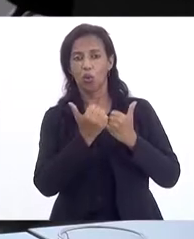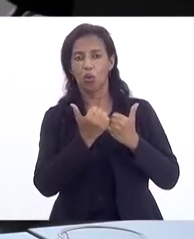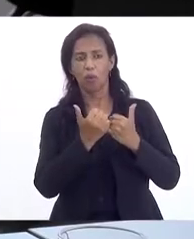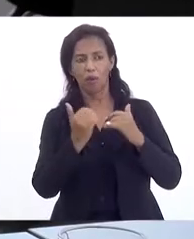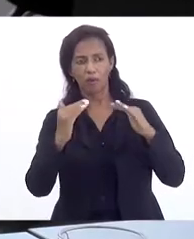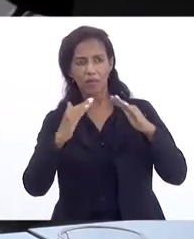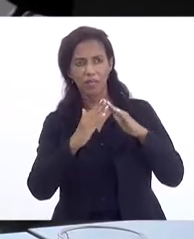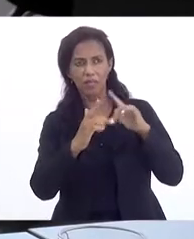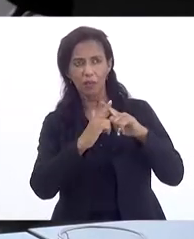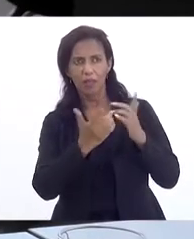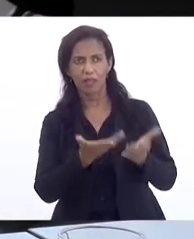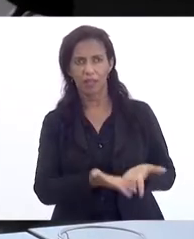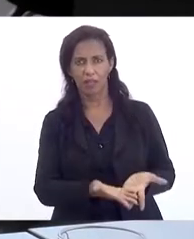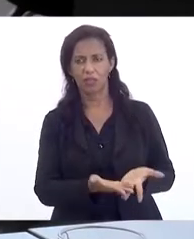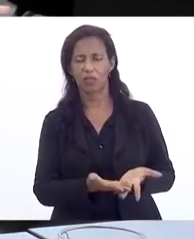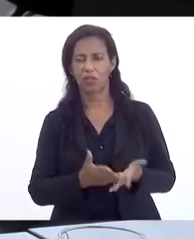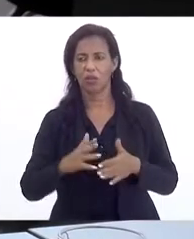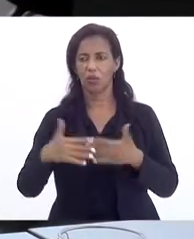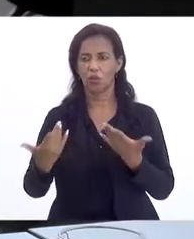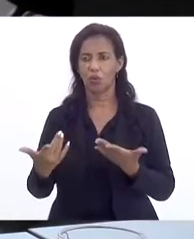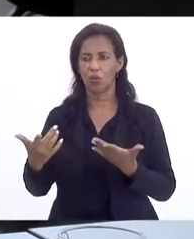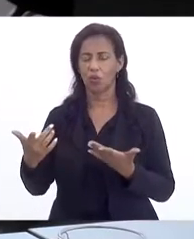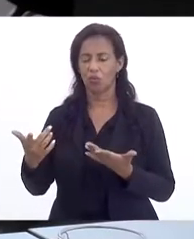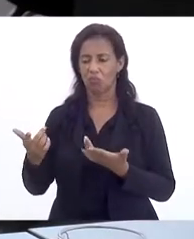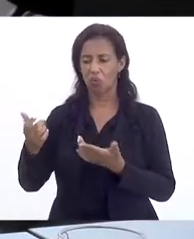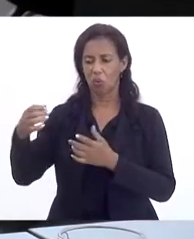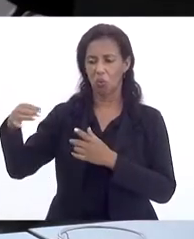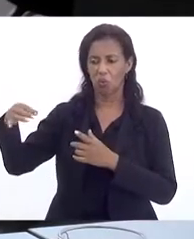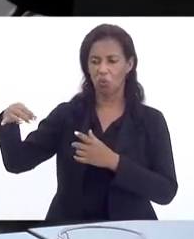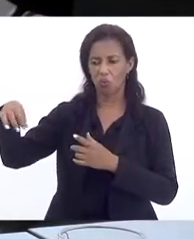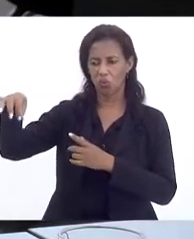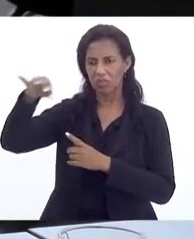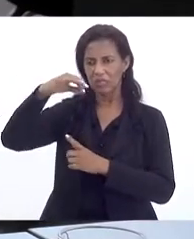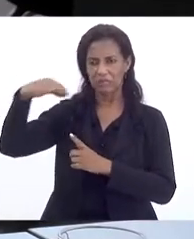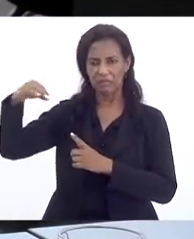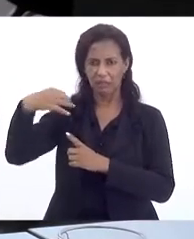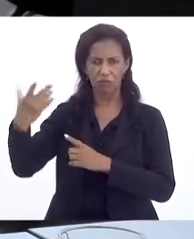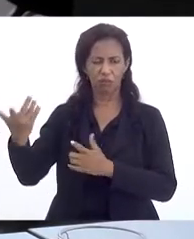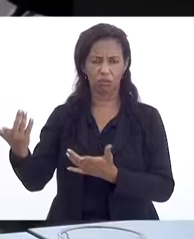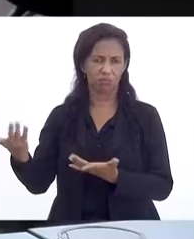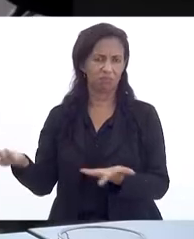igreja. Um santo pode ser um bem material, enfim.